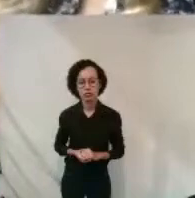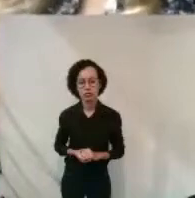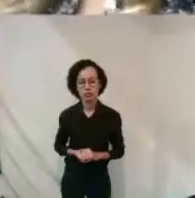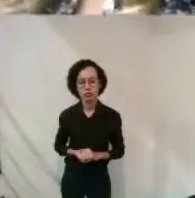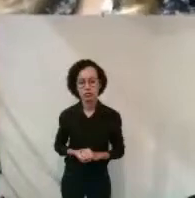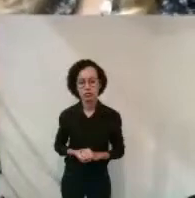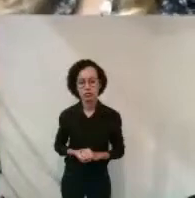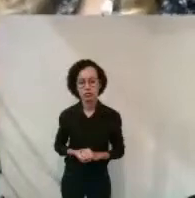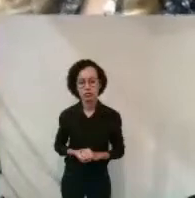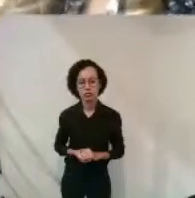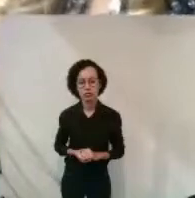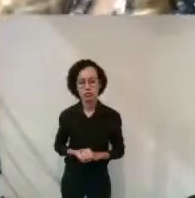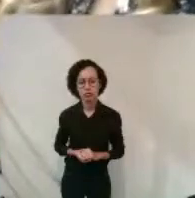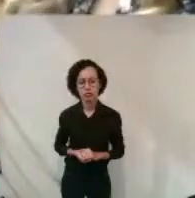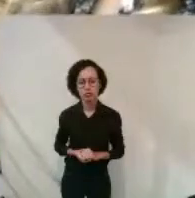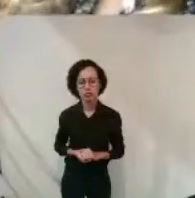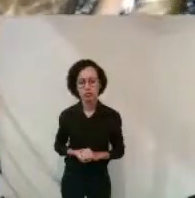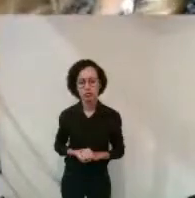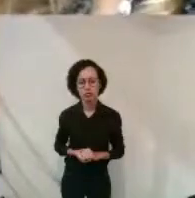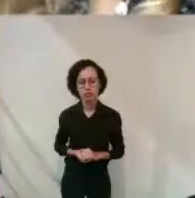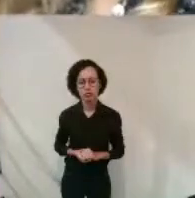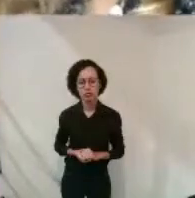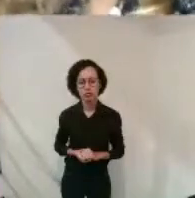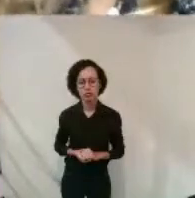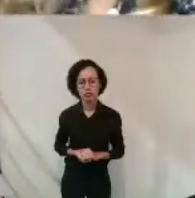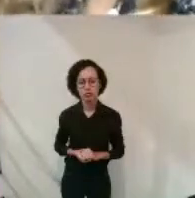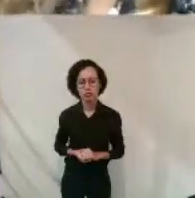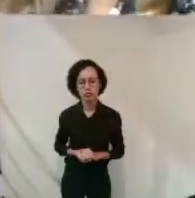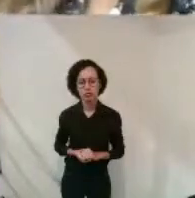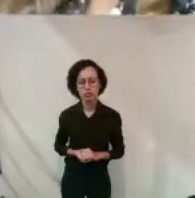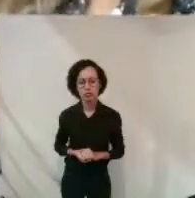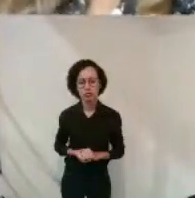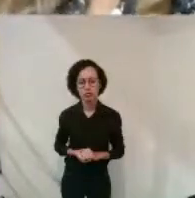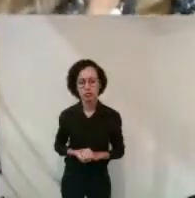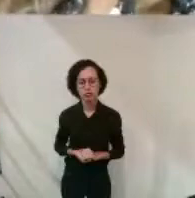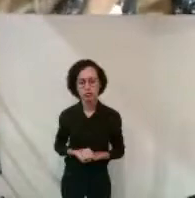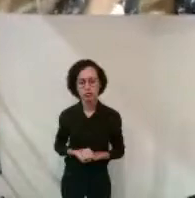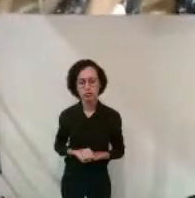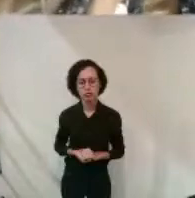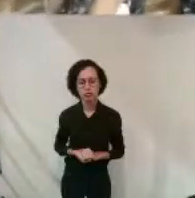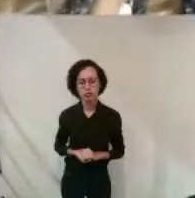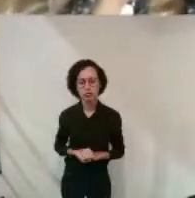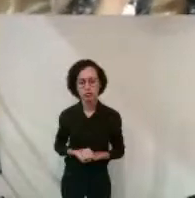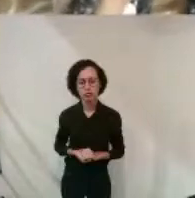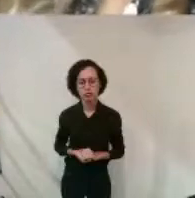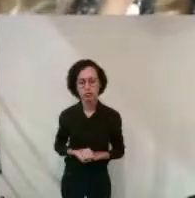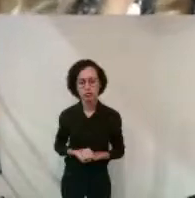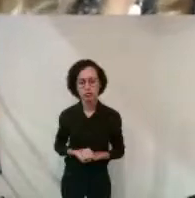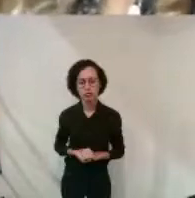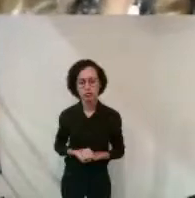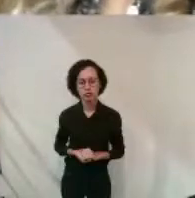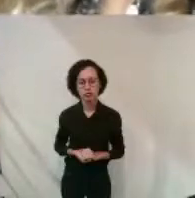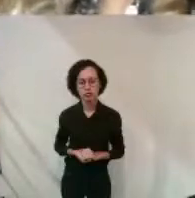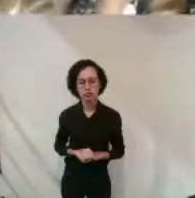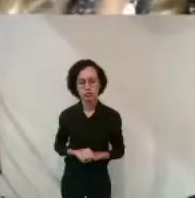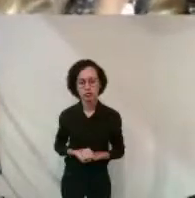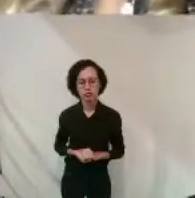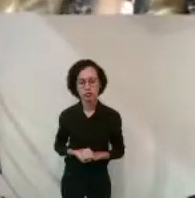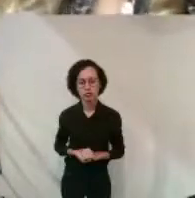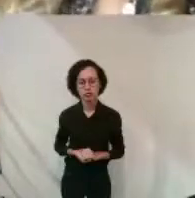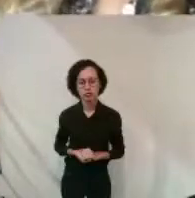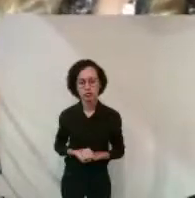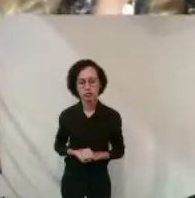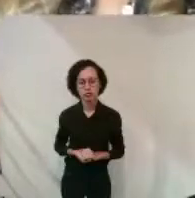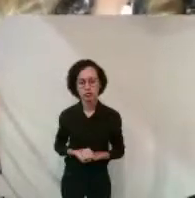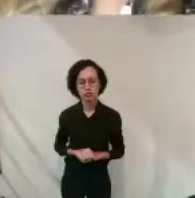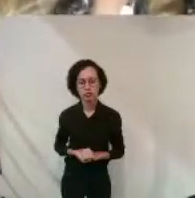e conseguimos obter títulos executivos judiciais. Não obstante a presença desses títulos executivos judiciais